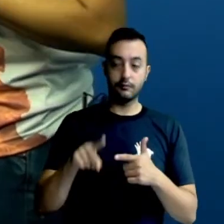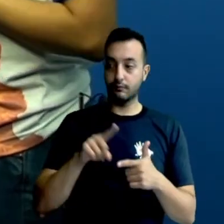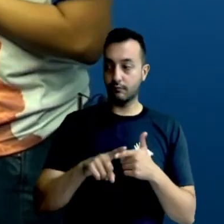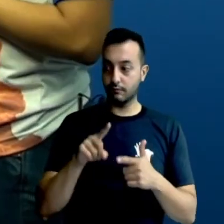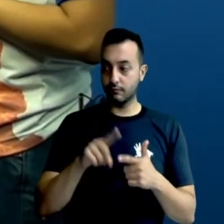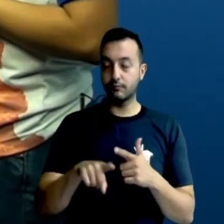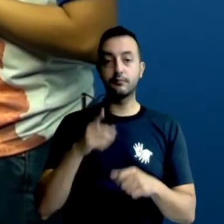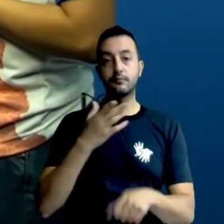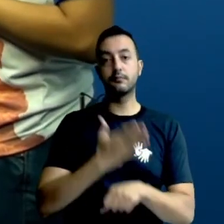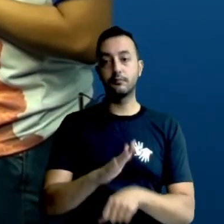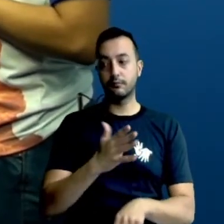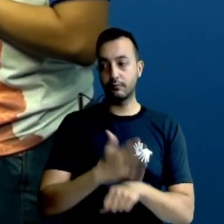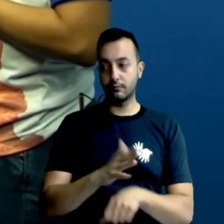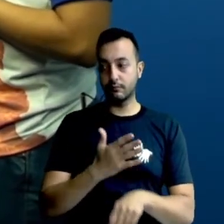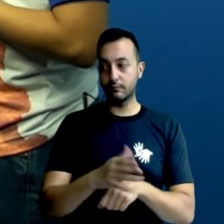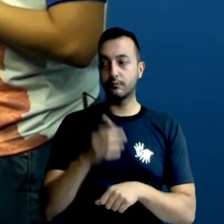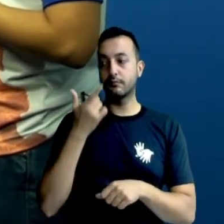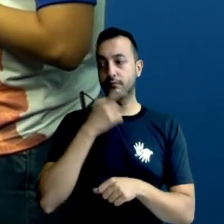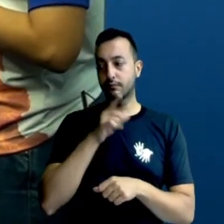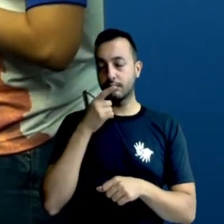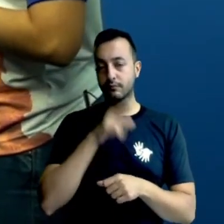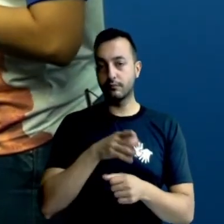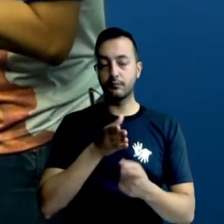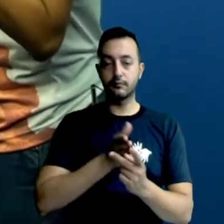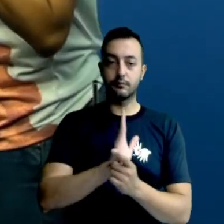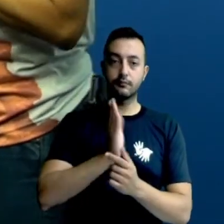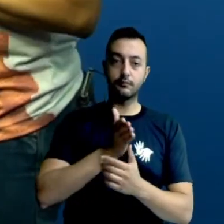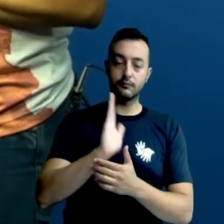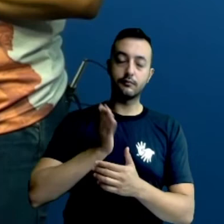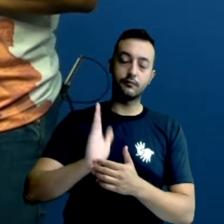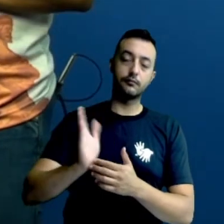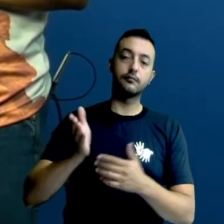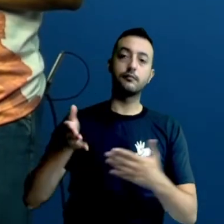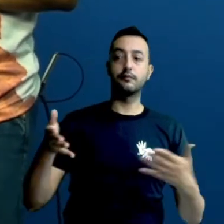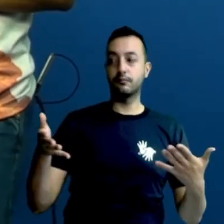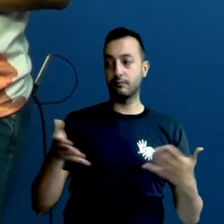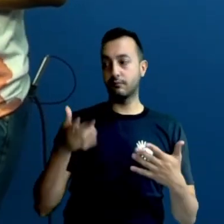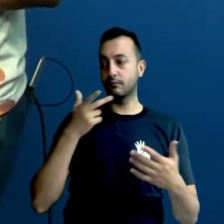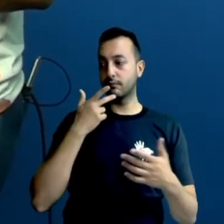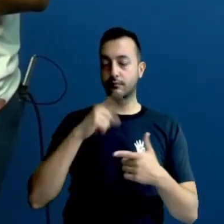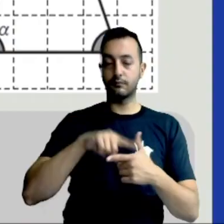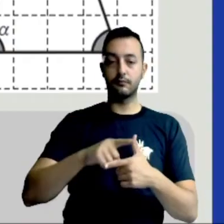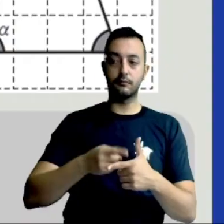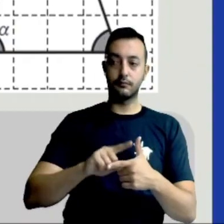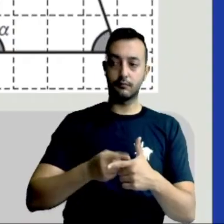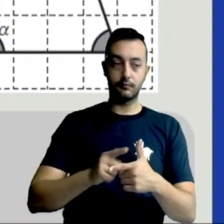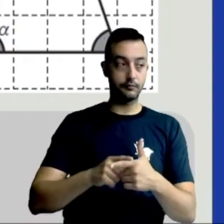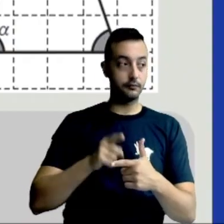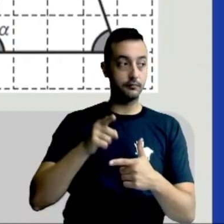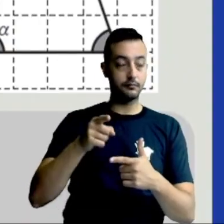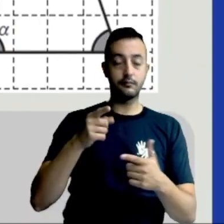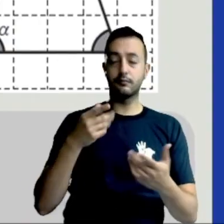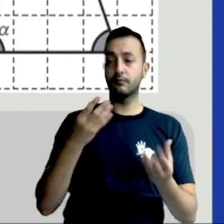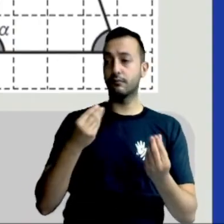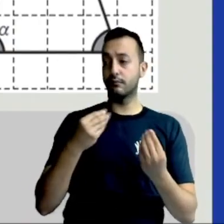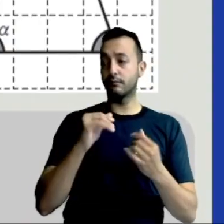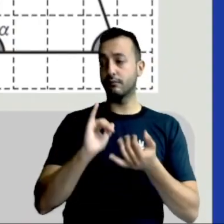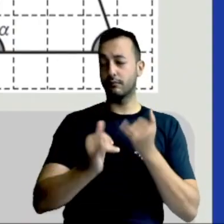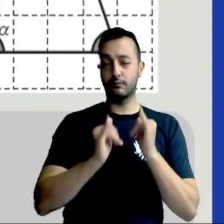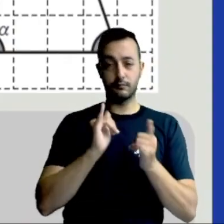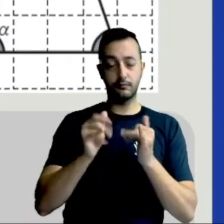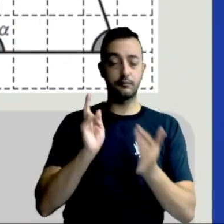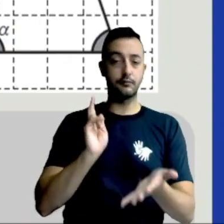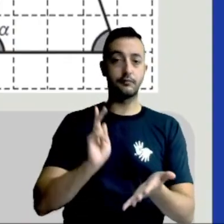Problemas treinando a ideia de diagonais e agora vamos começar a falar de ângulos. Então veja, é uma aula cheia de